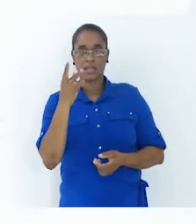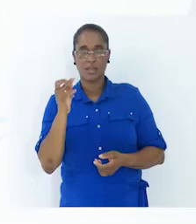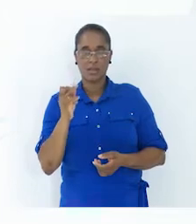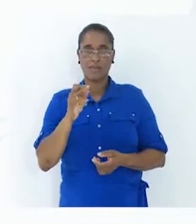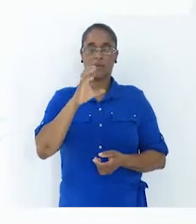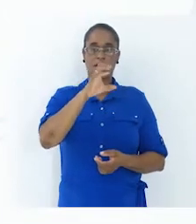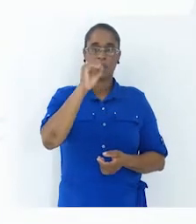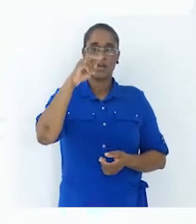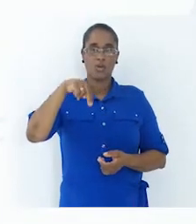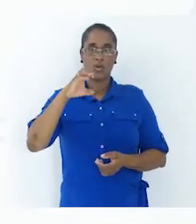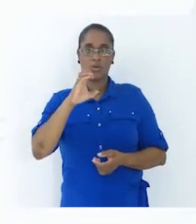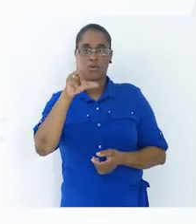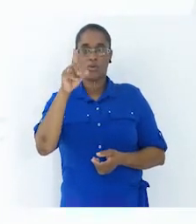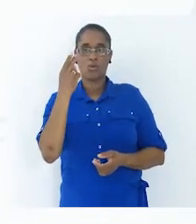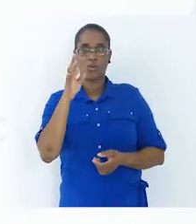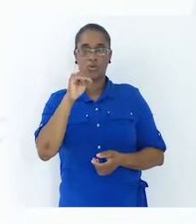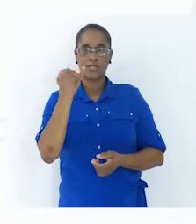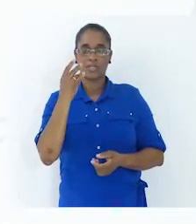Conclusiva.